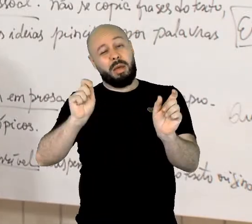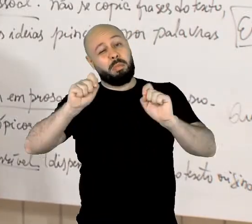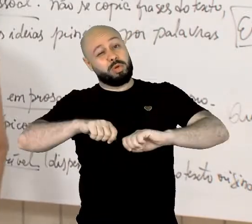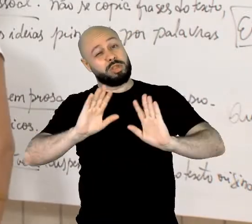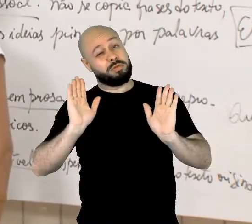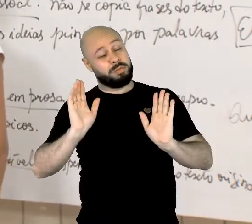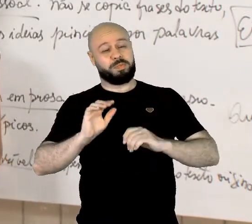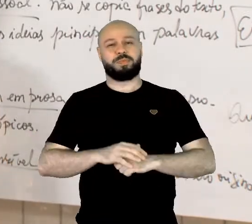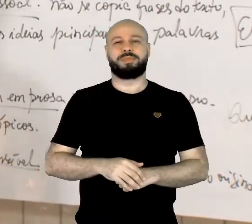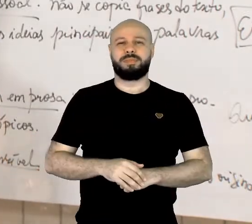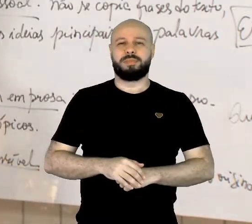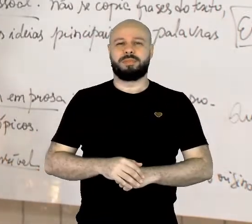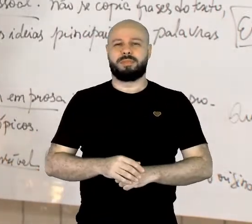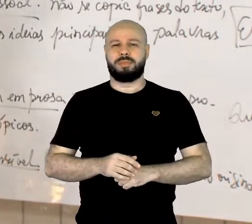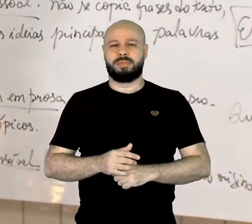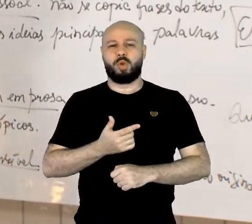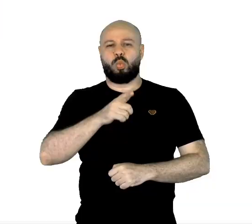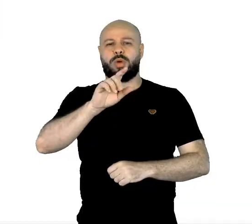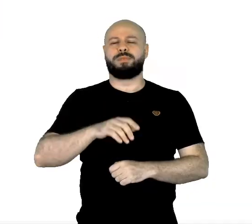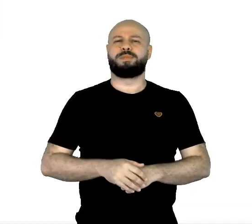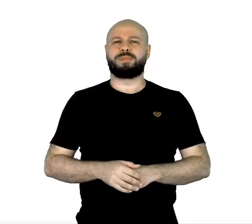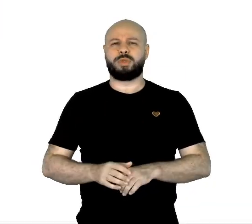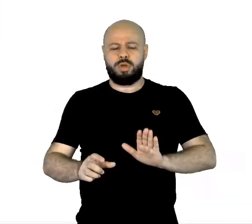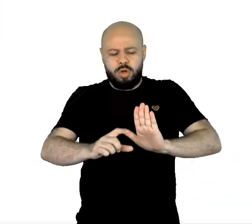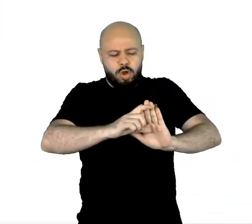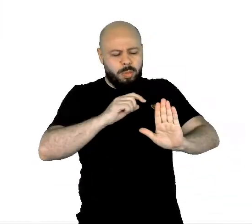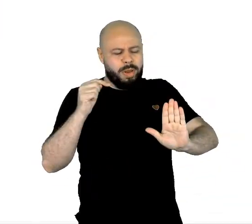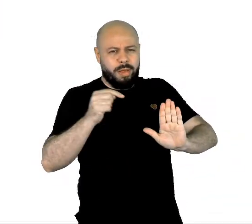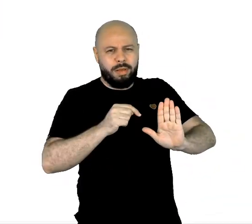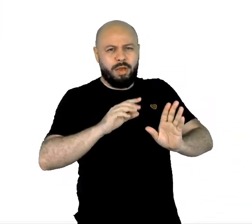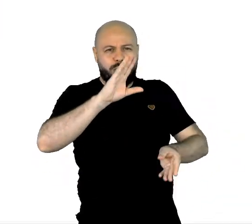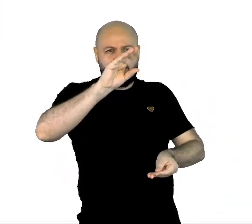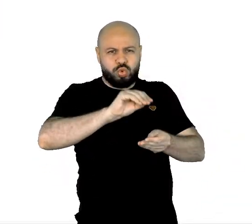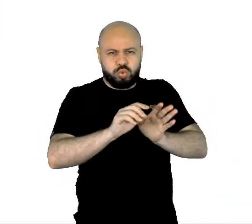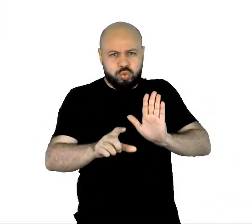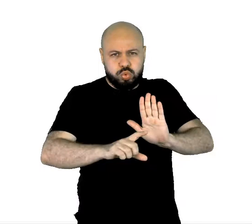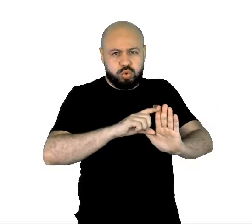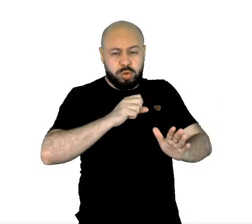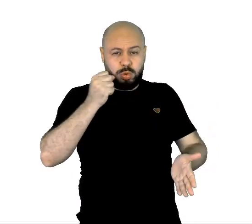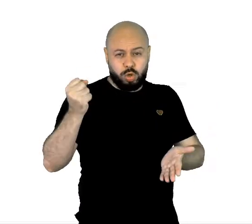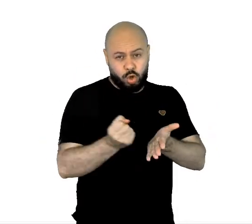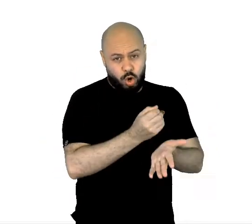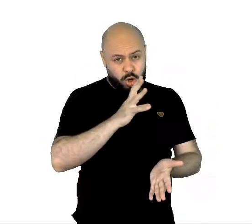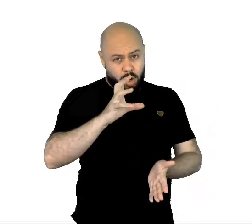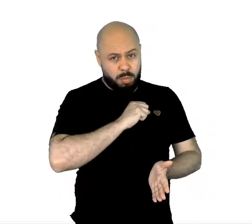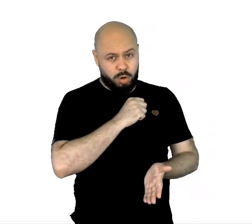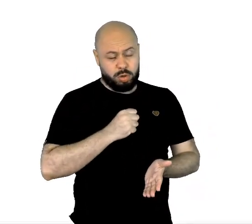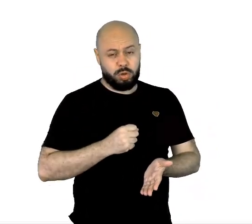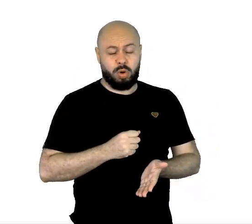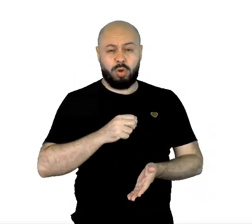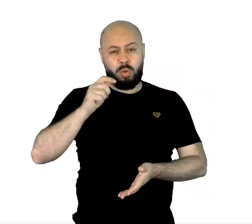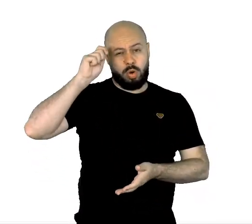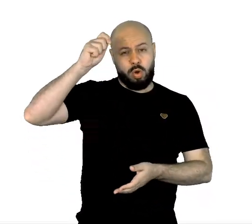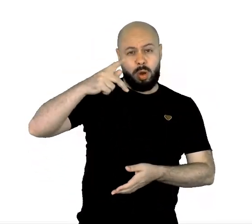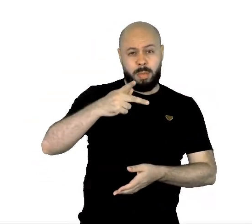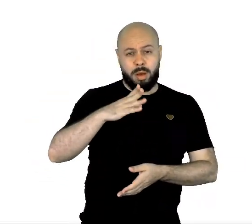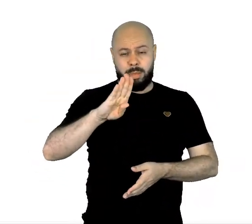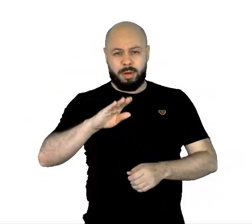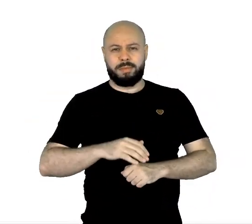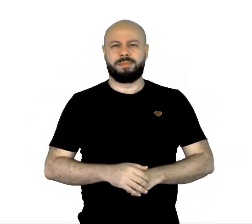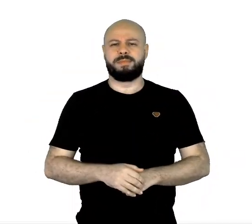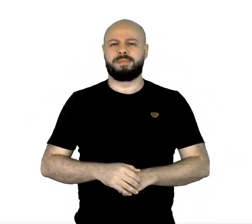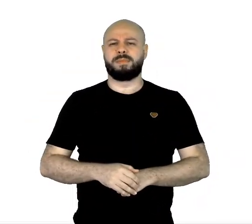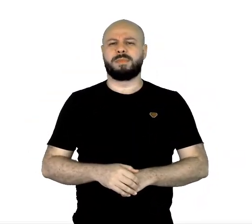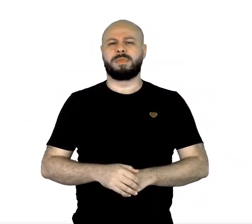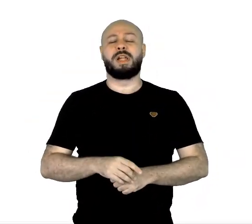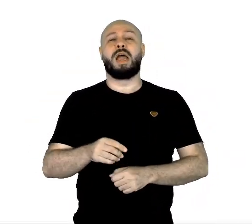Próximo. Observe o primeiro parágrafo do resumo do livro, A Droga do Amor, de Pedro Bandeira. Localiza, aqui